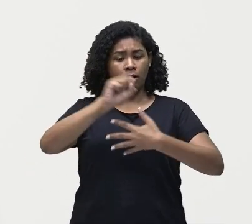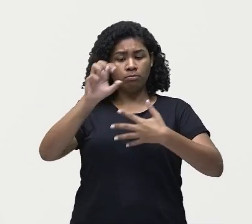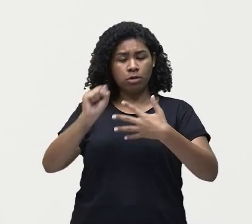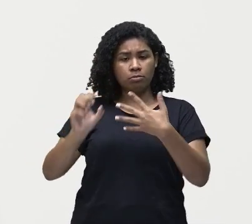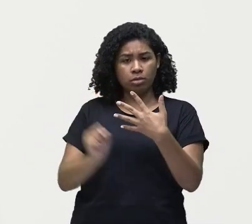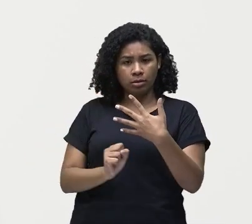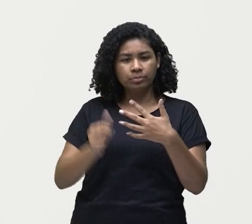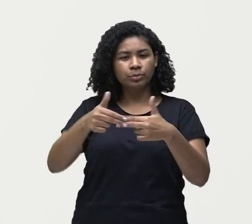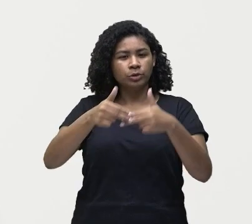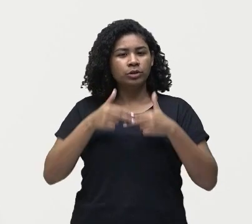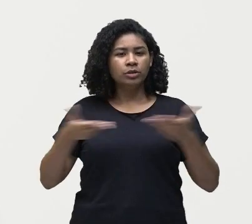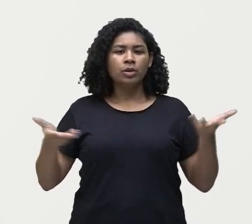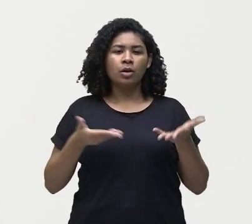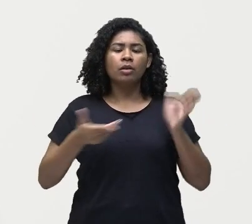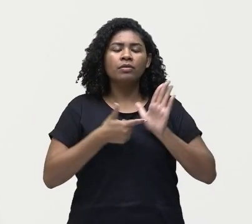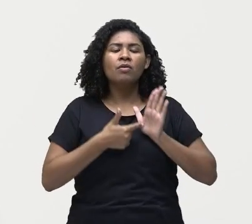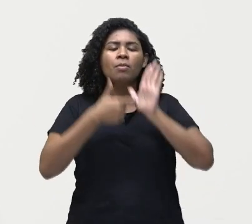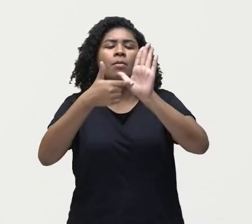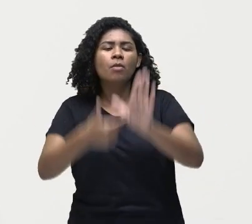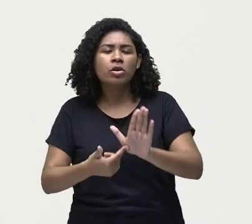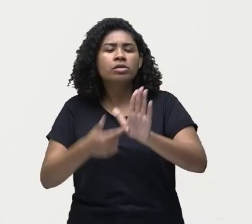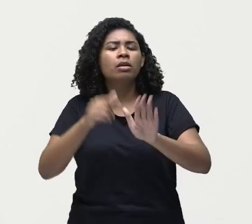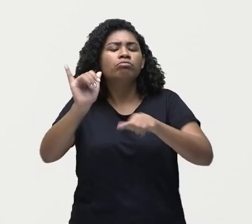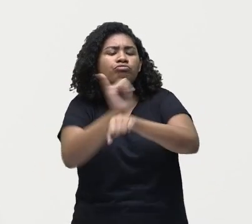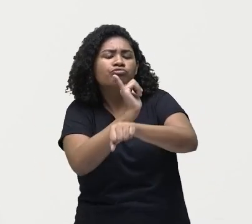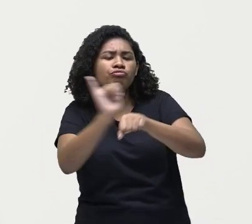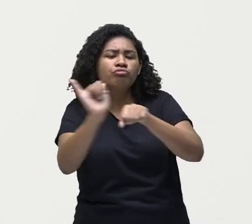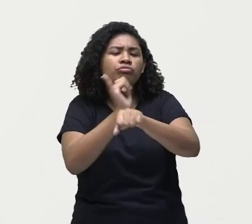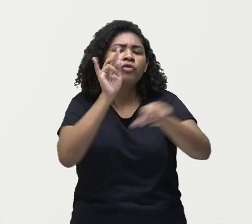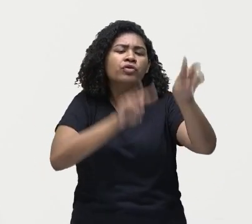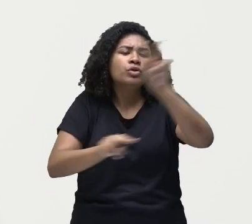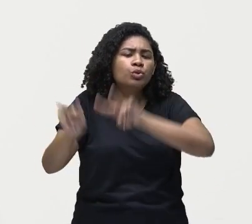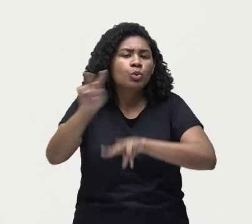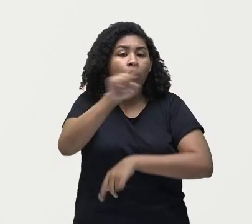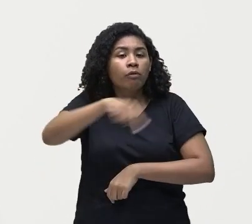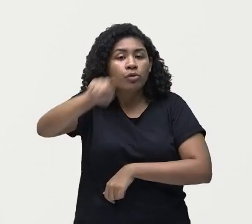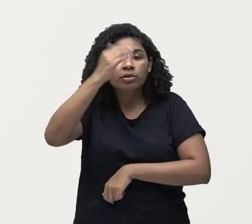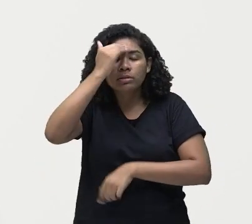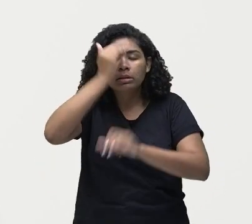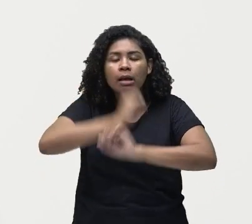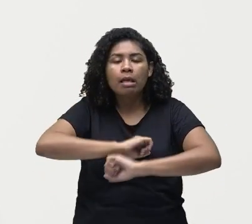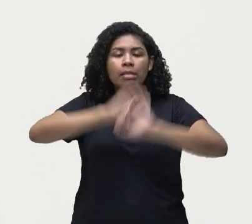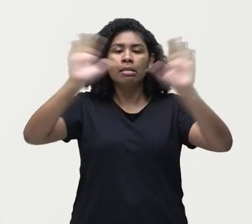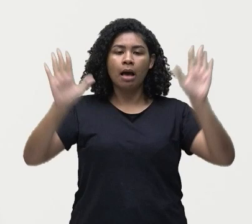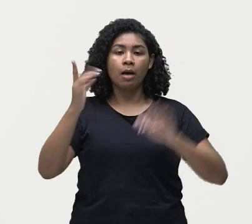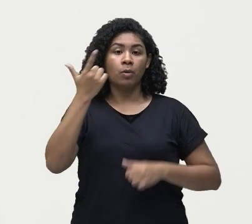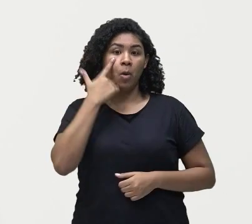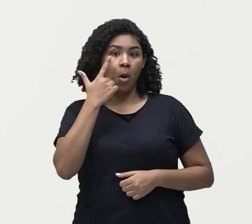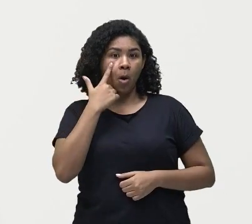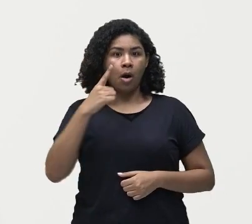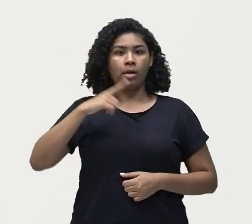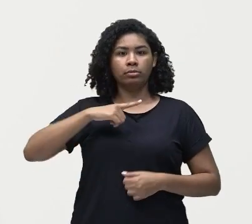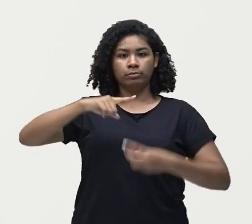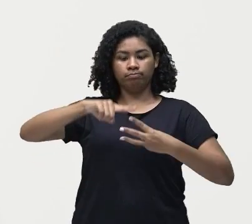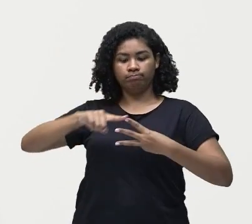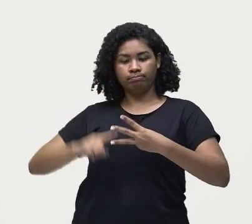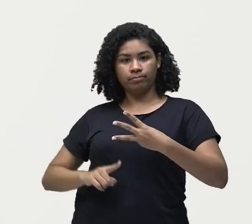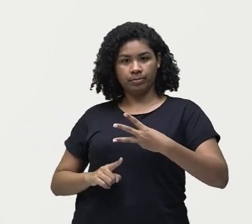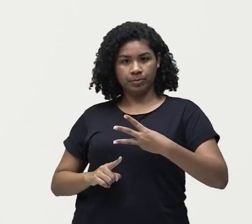um esquema para a gente começar a entender esse assunto. Reparem, os níveis são